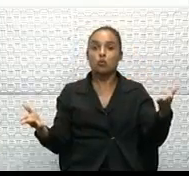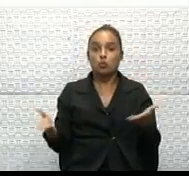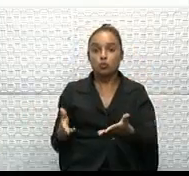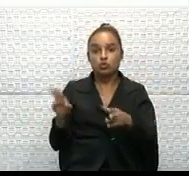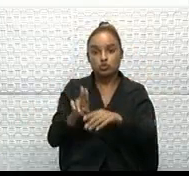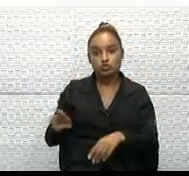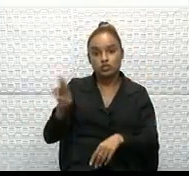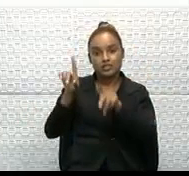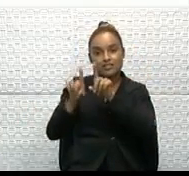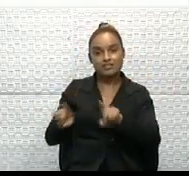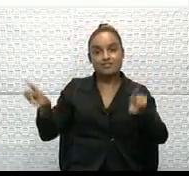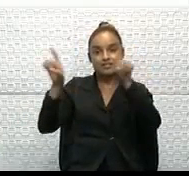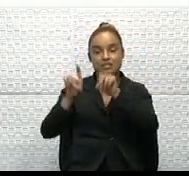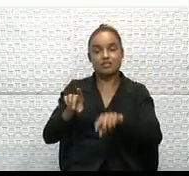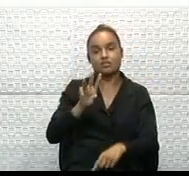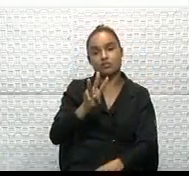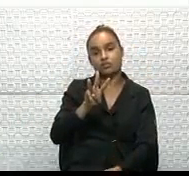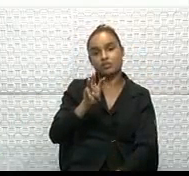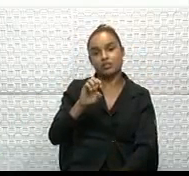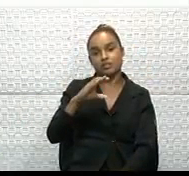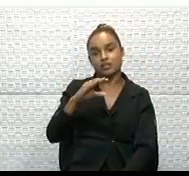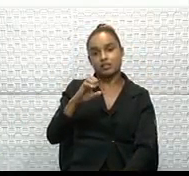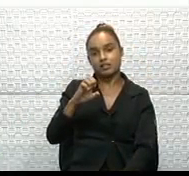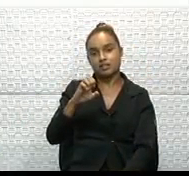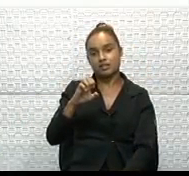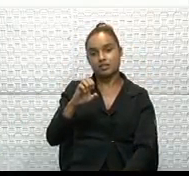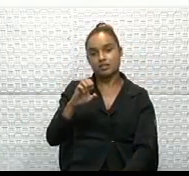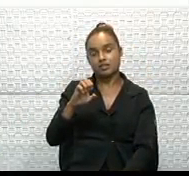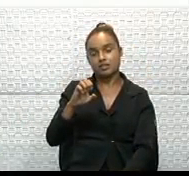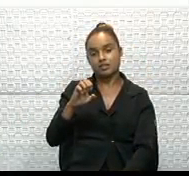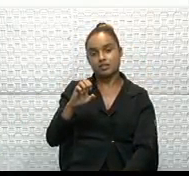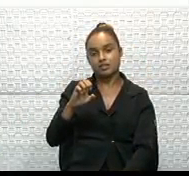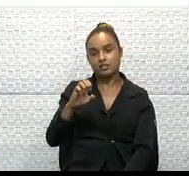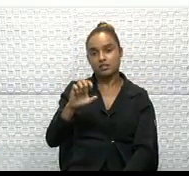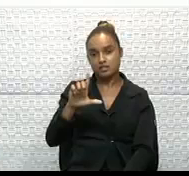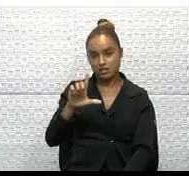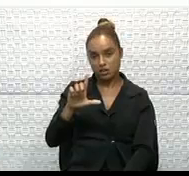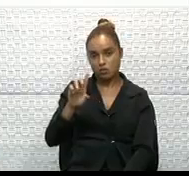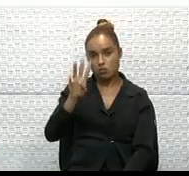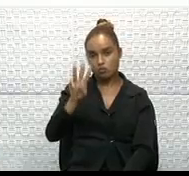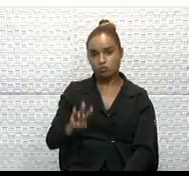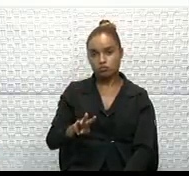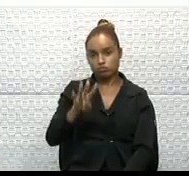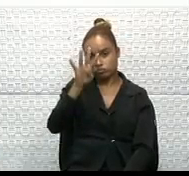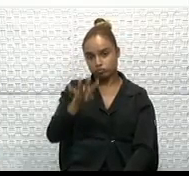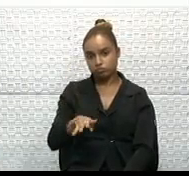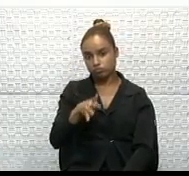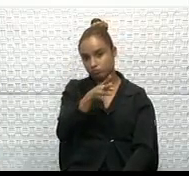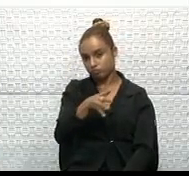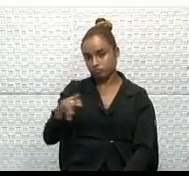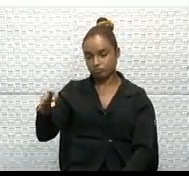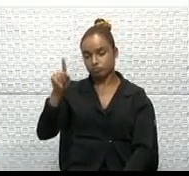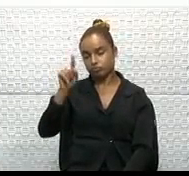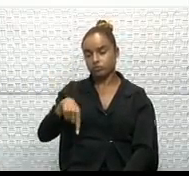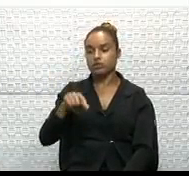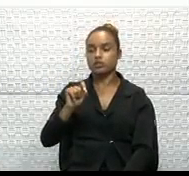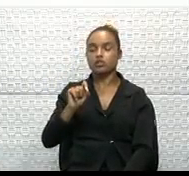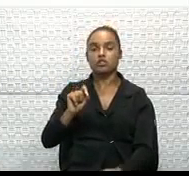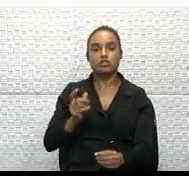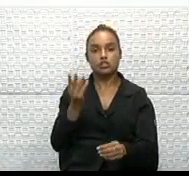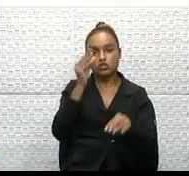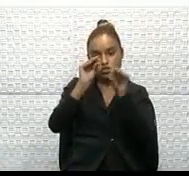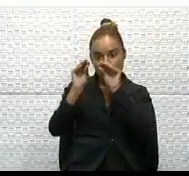para determinarmos o que chamamos de gráfico de dispersão. Então, nós vamos inserir os pares ordenados no